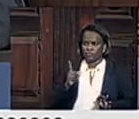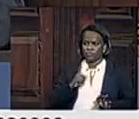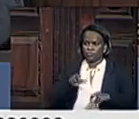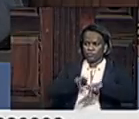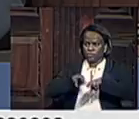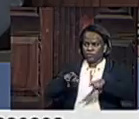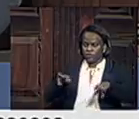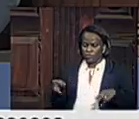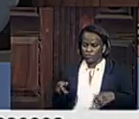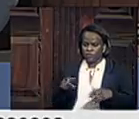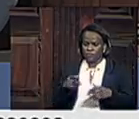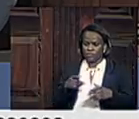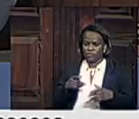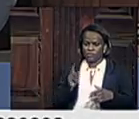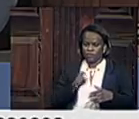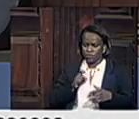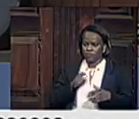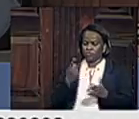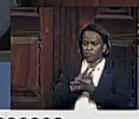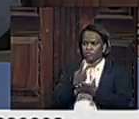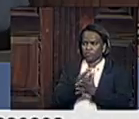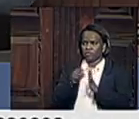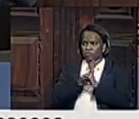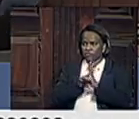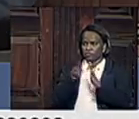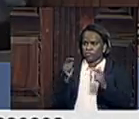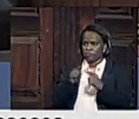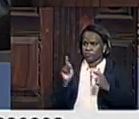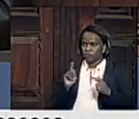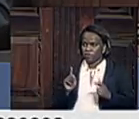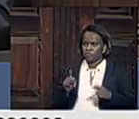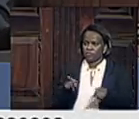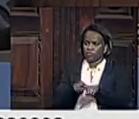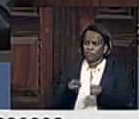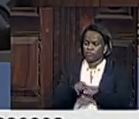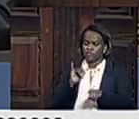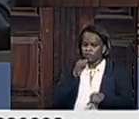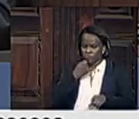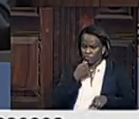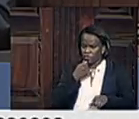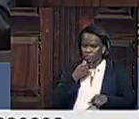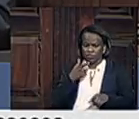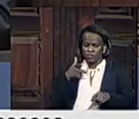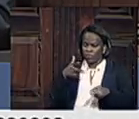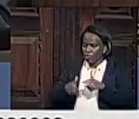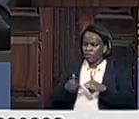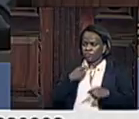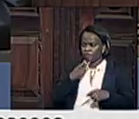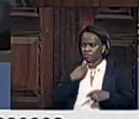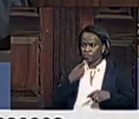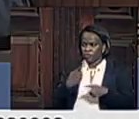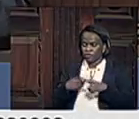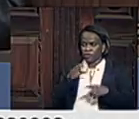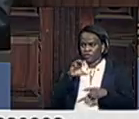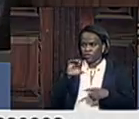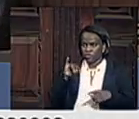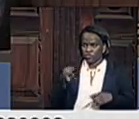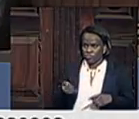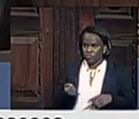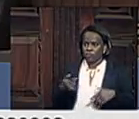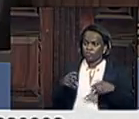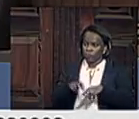série de vícios de constitucionalidade e, infelizmente, não pôde ser barrado na apreciação da CCJ e, por isso,